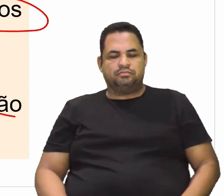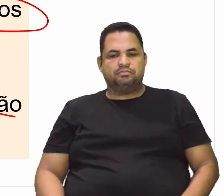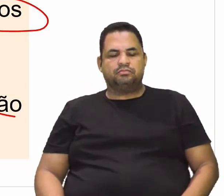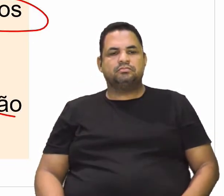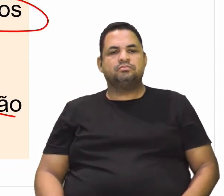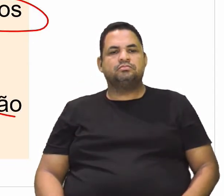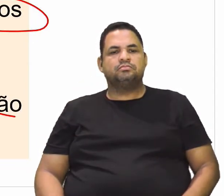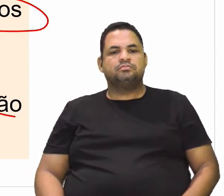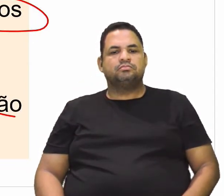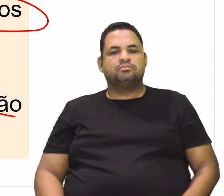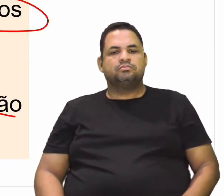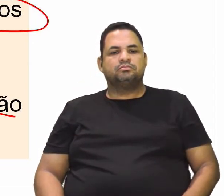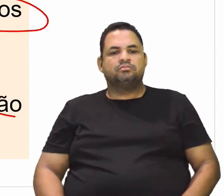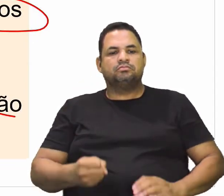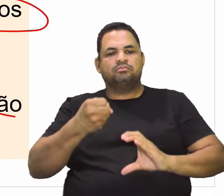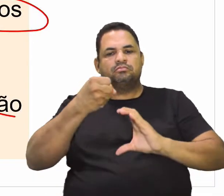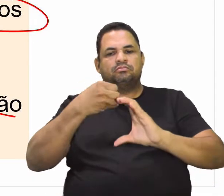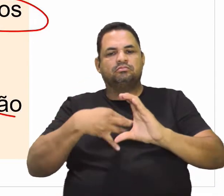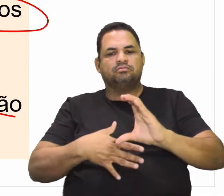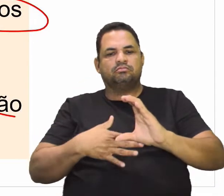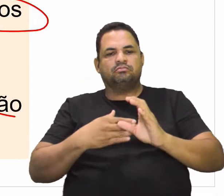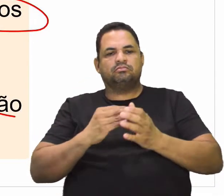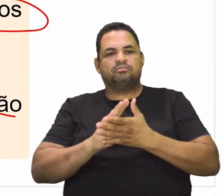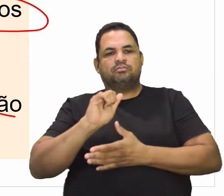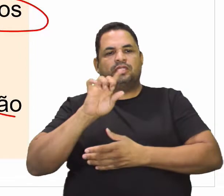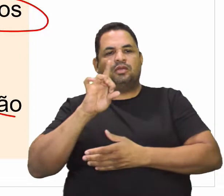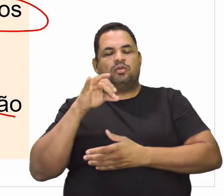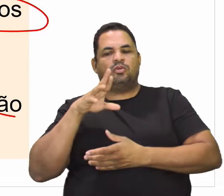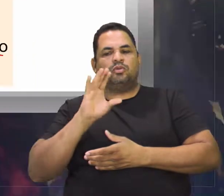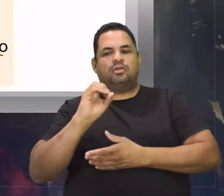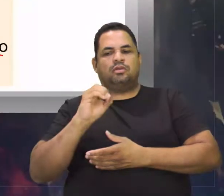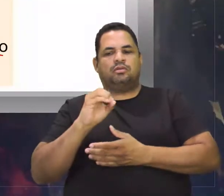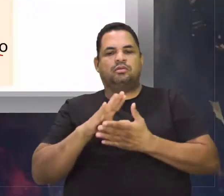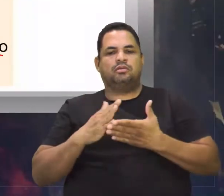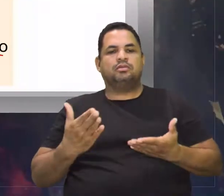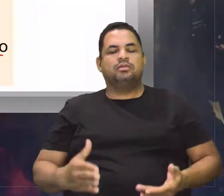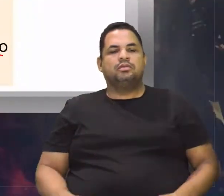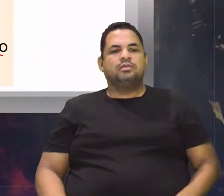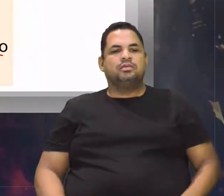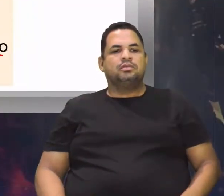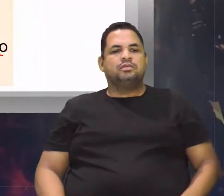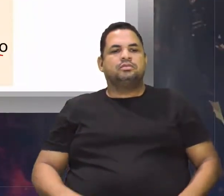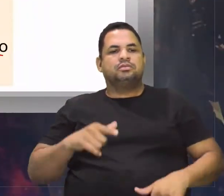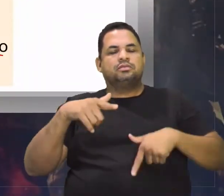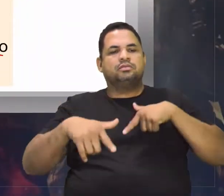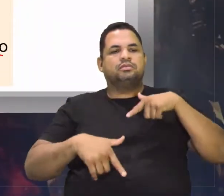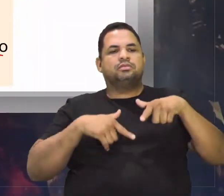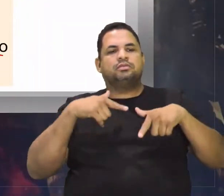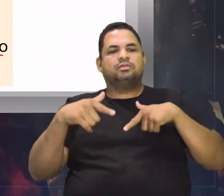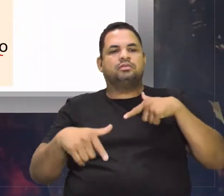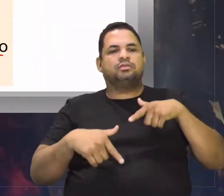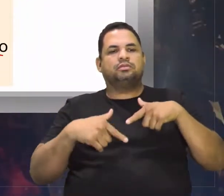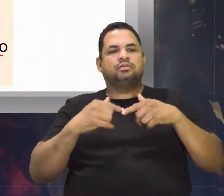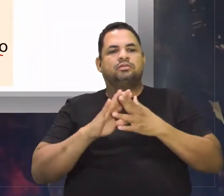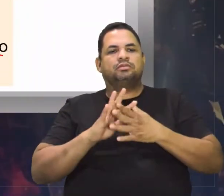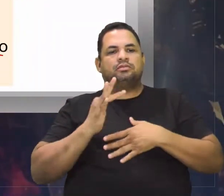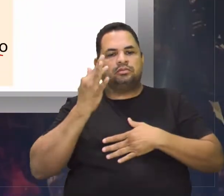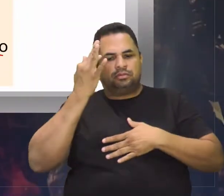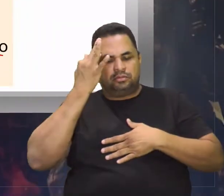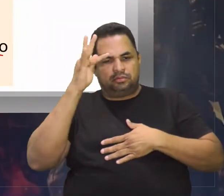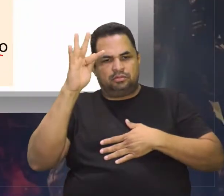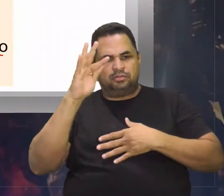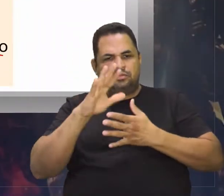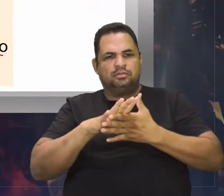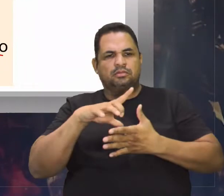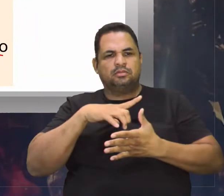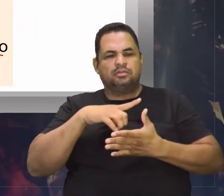Então, essas são as características do Alcorão. O Alcorão, ele trabalha essa filosofia. O Alcorão vai